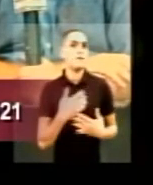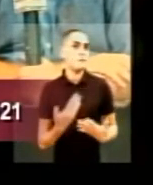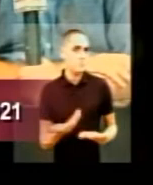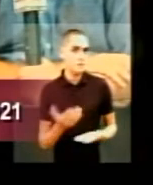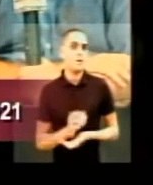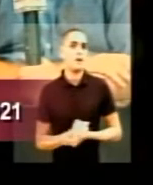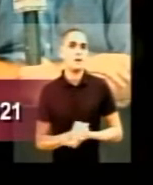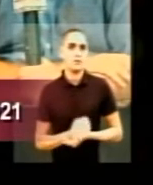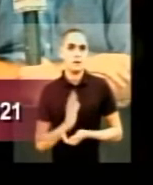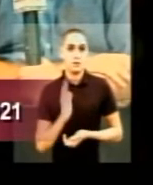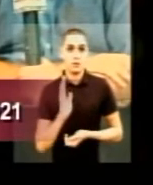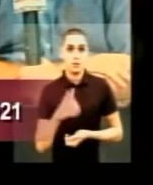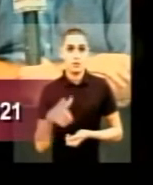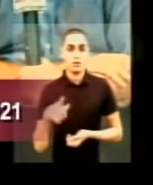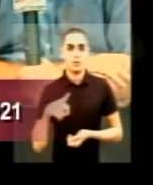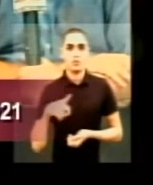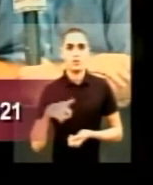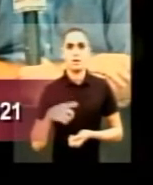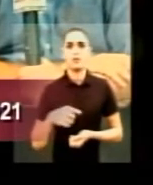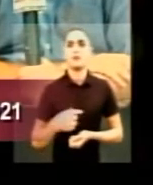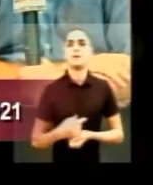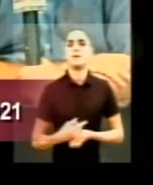nós tivemos